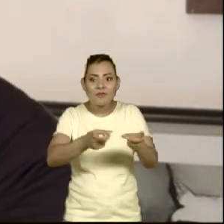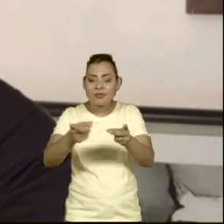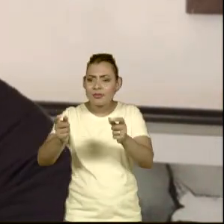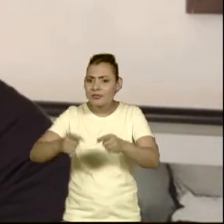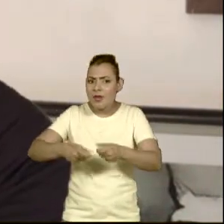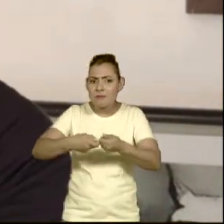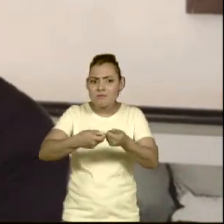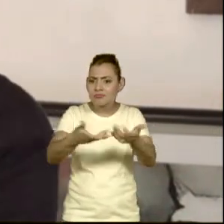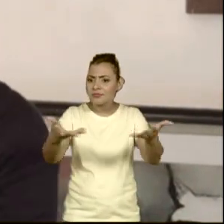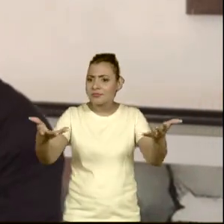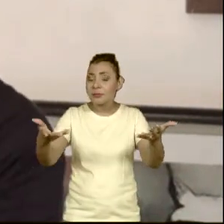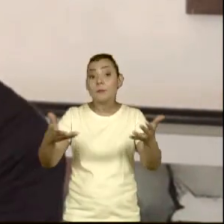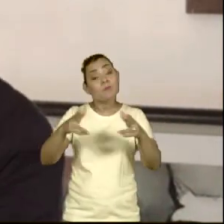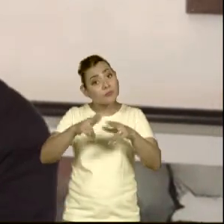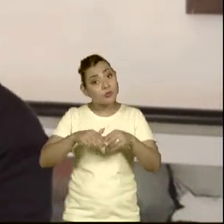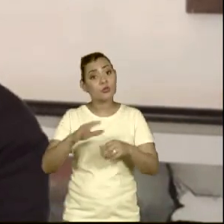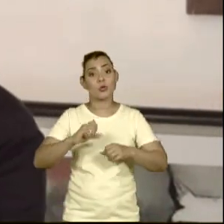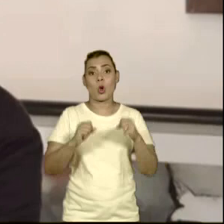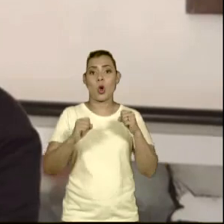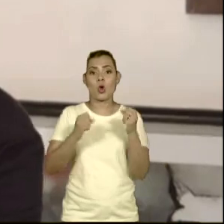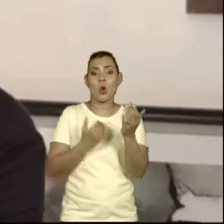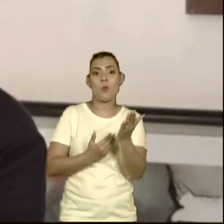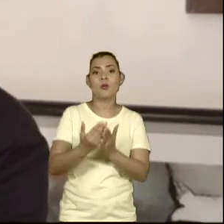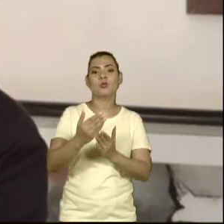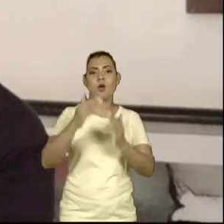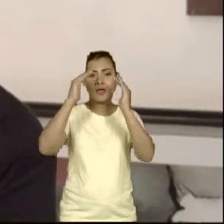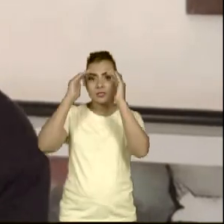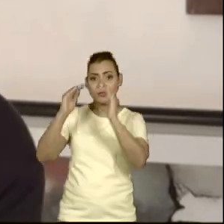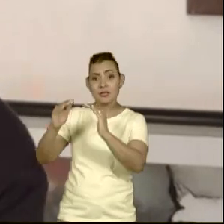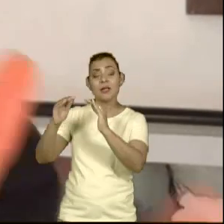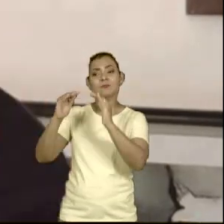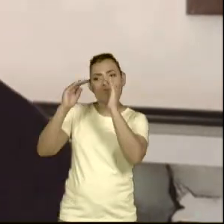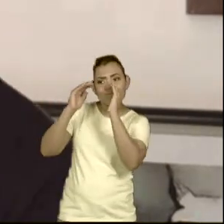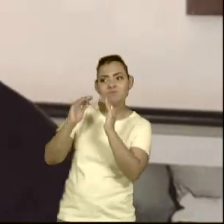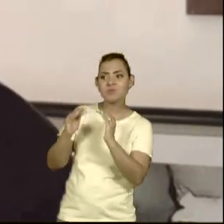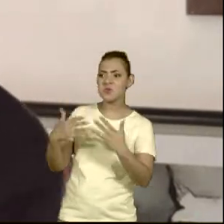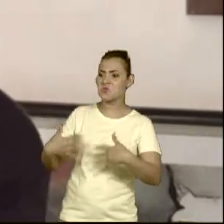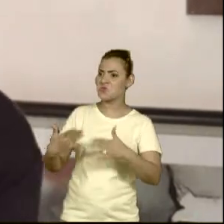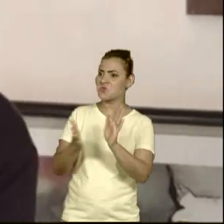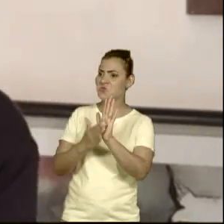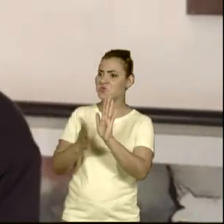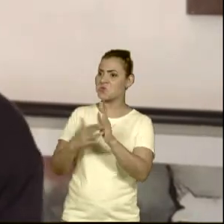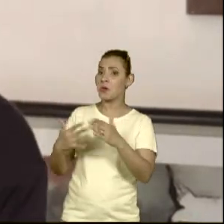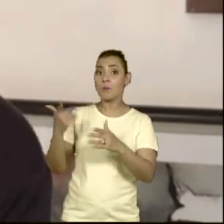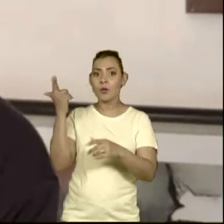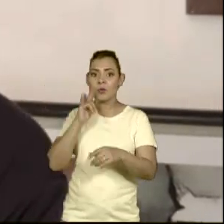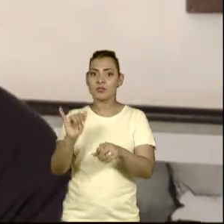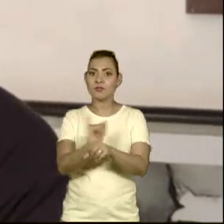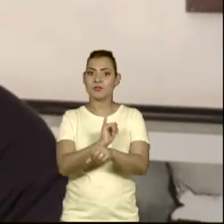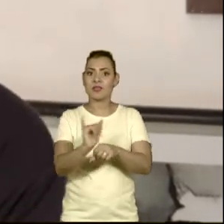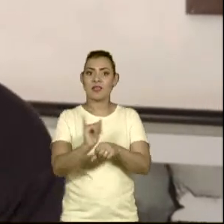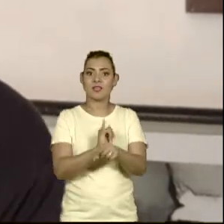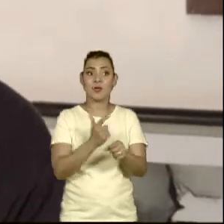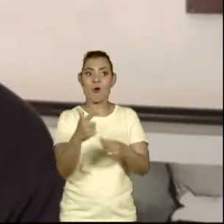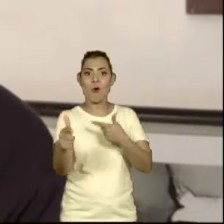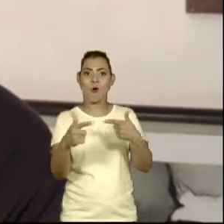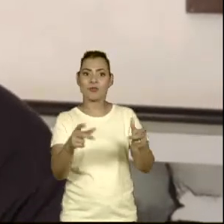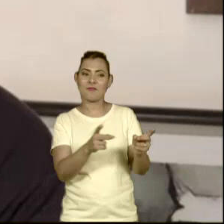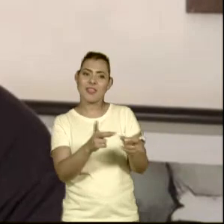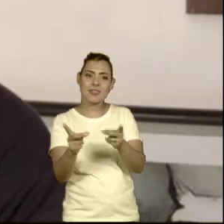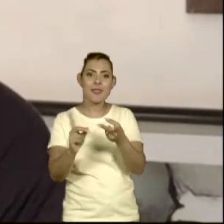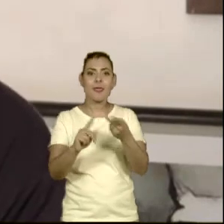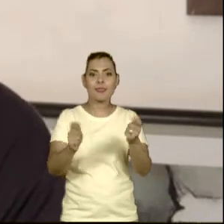Aí o Cocó também passou a ser um pouquinho mais respeitado, porque tinha outros caminhos de sobrevivência, né? E aí